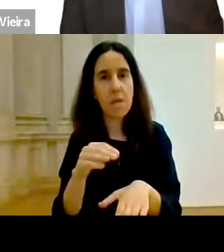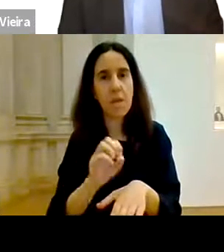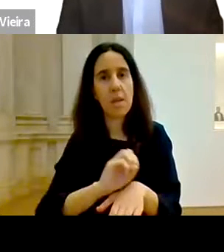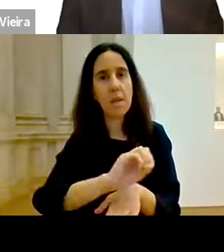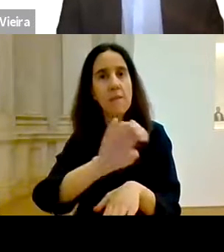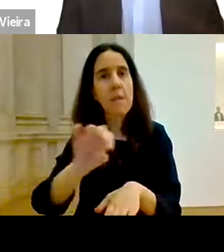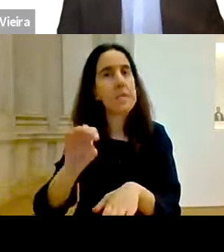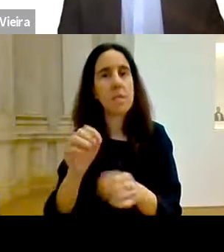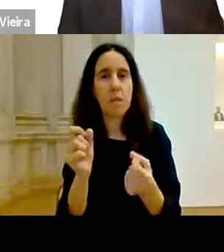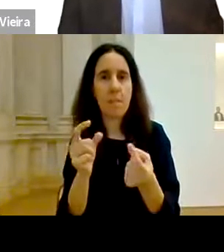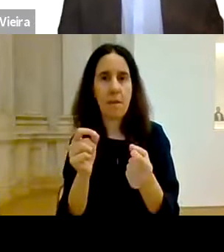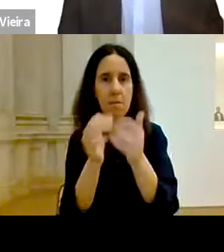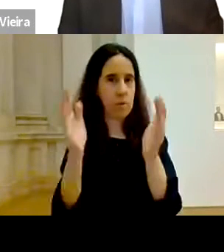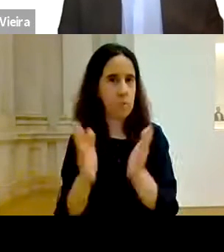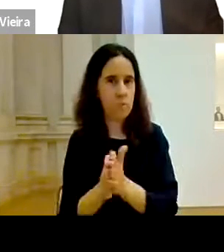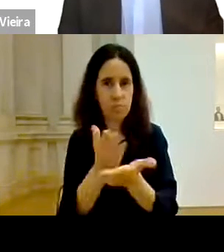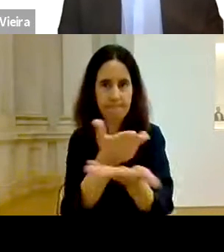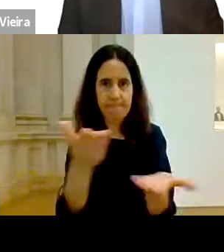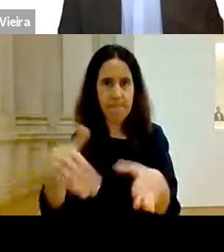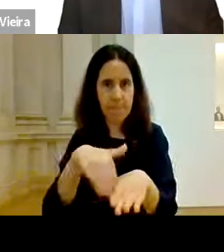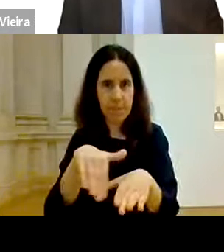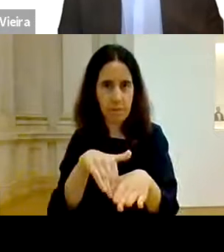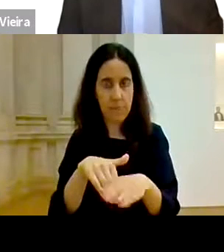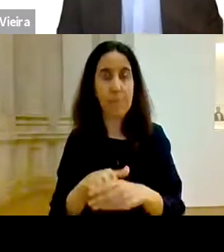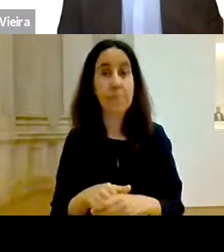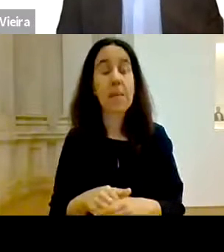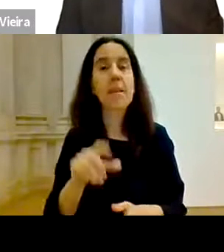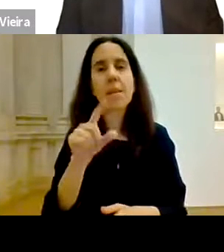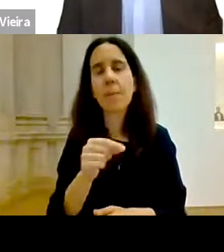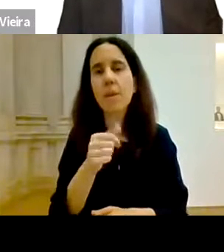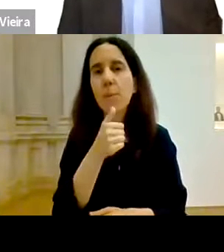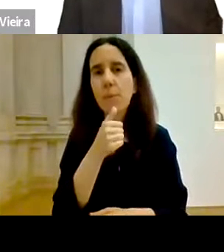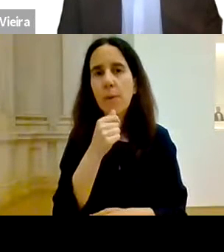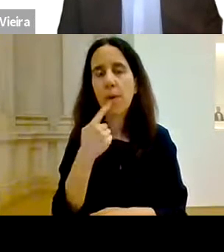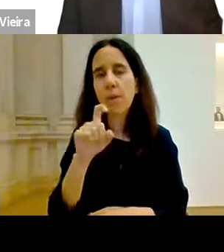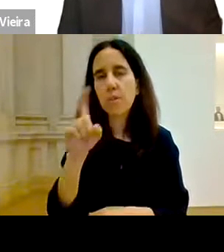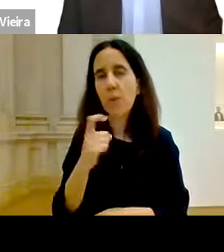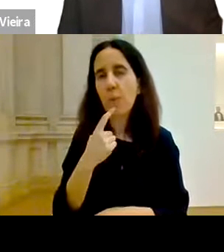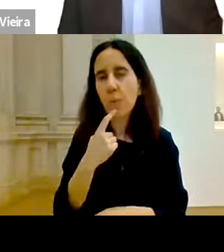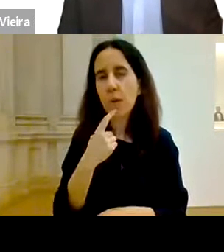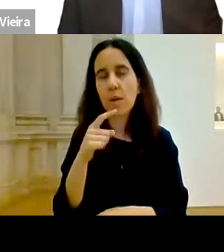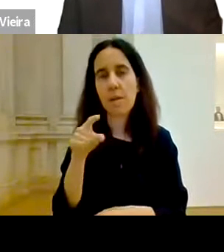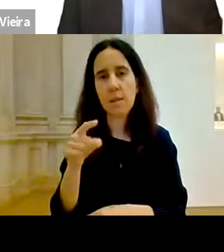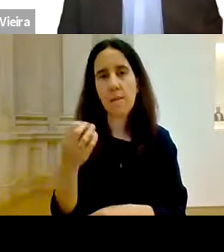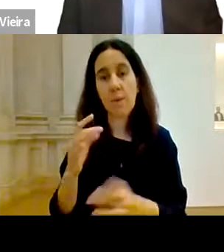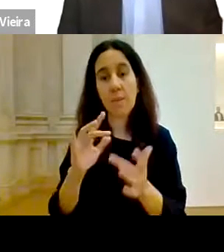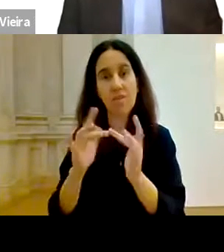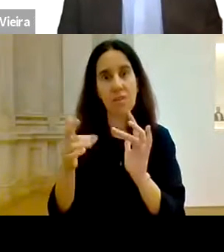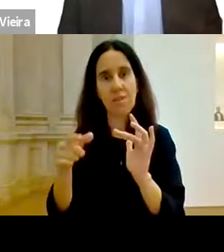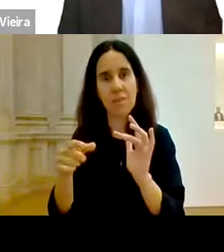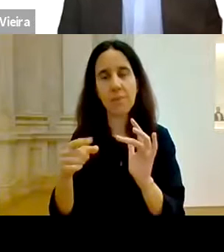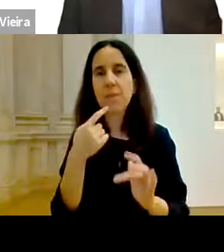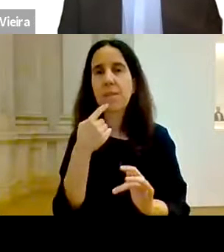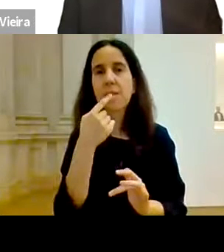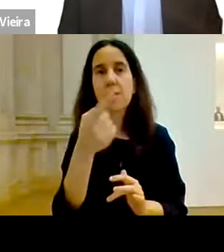e-mail para todos os participantes, e porque também foi uma questão muito colocada no chat, dizer